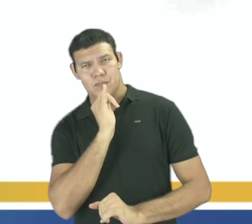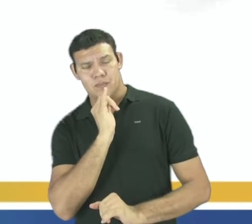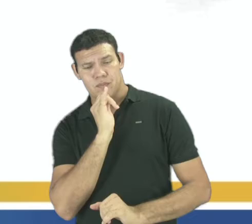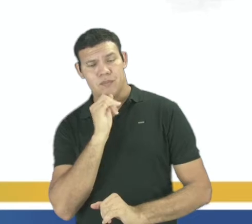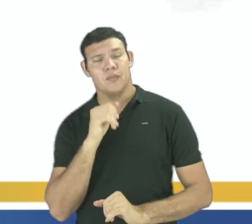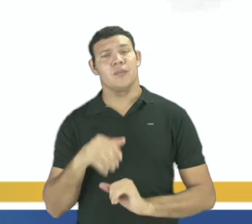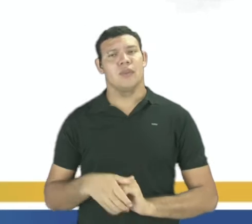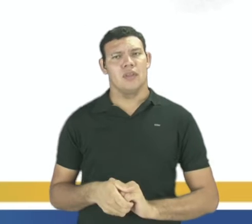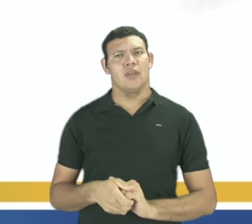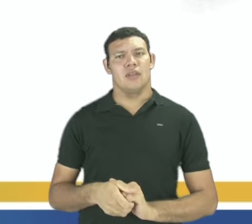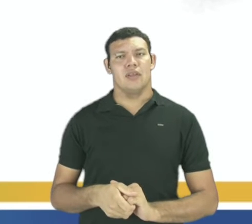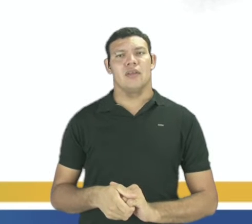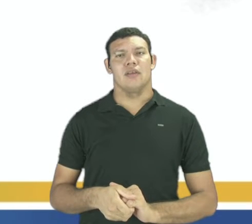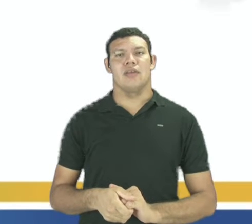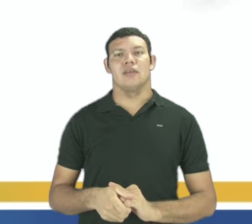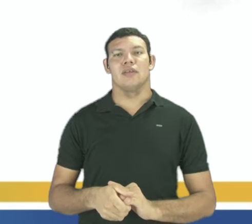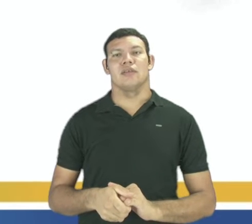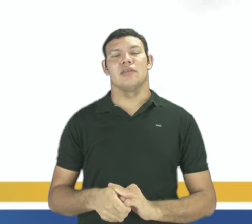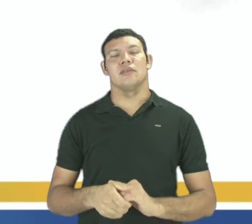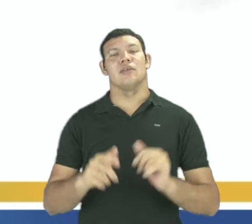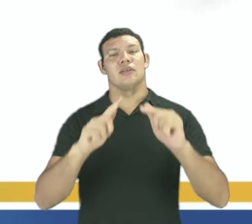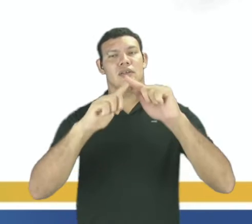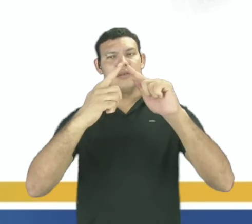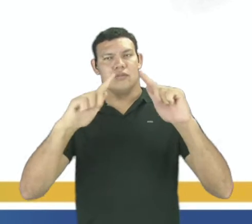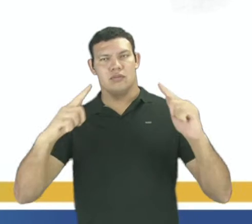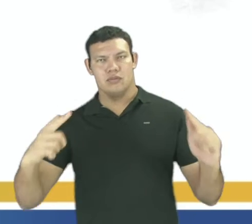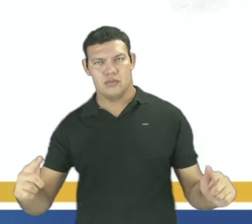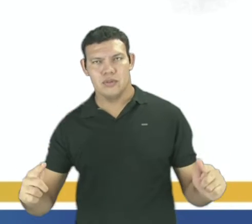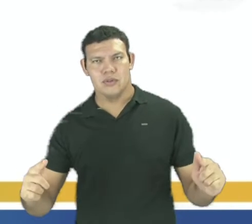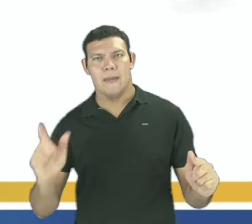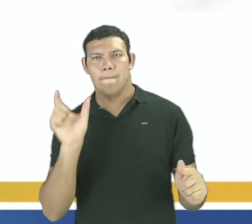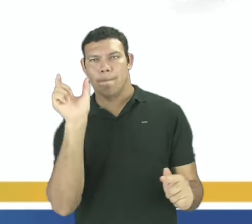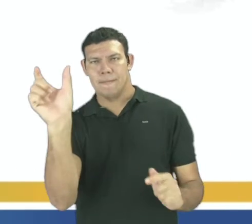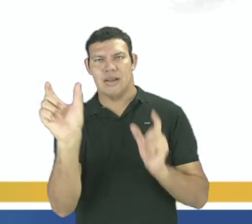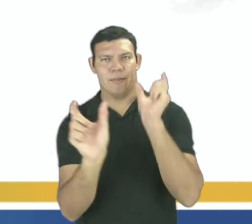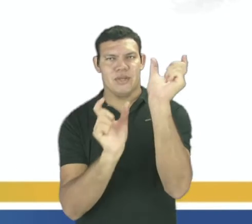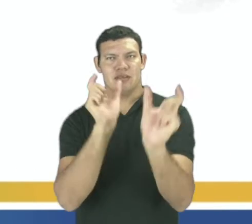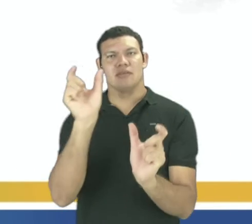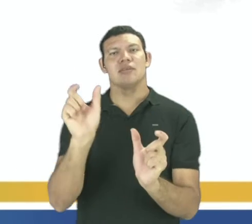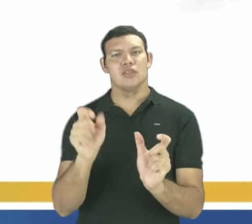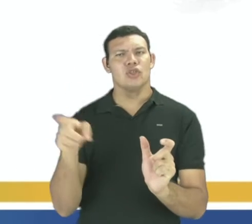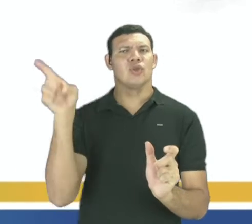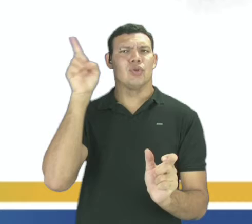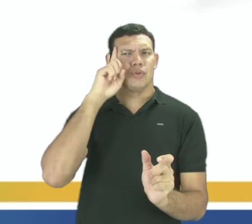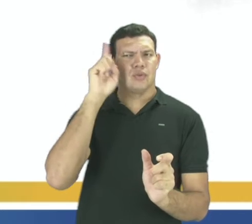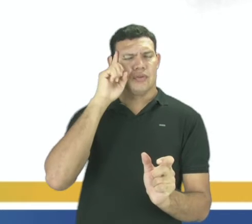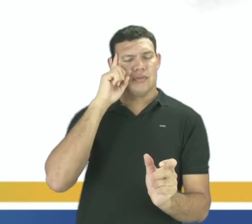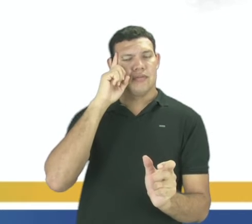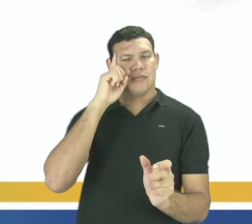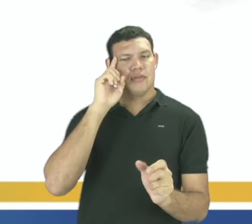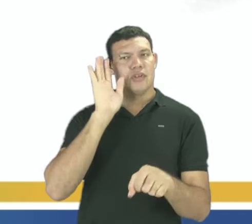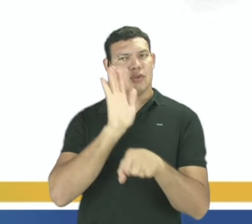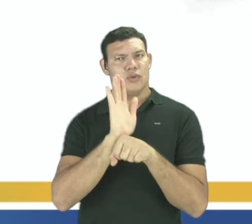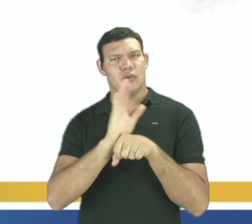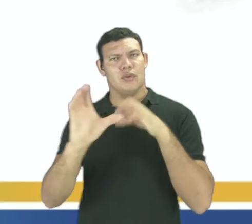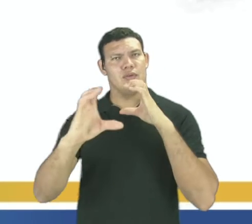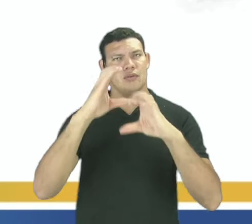que categorias gramaticais como advérbio estão no nosso cotidiano e sem elas nossa comunicação não seria a mesma.